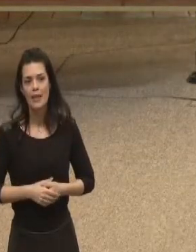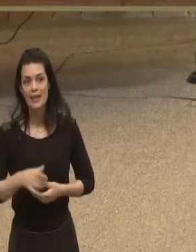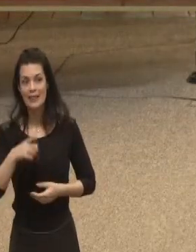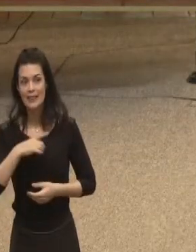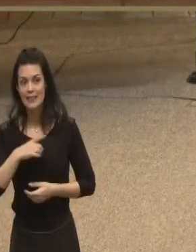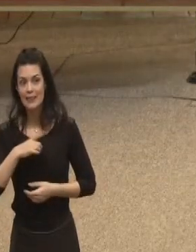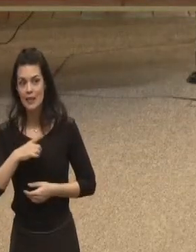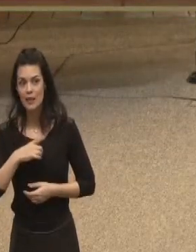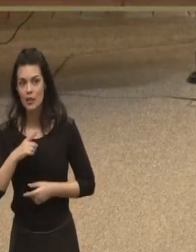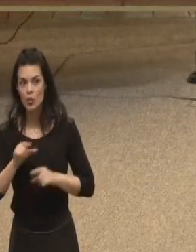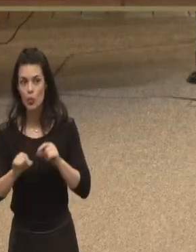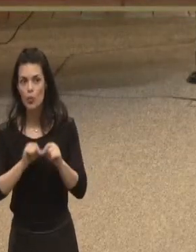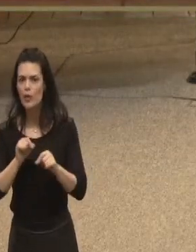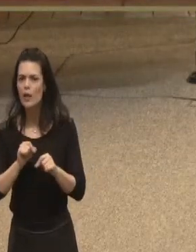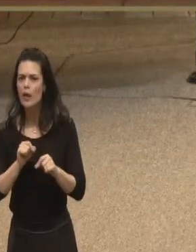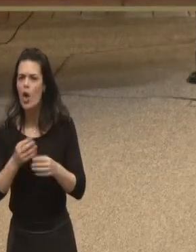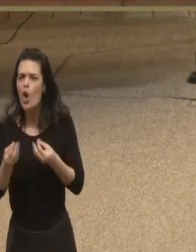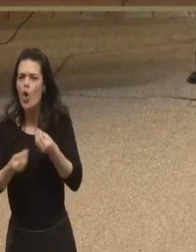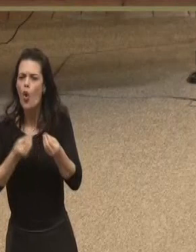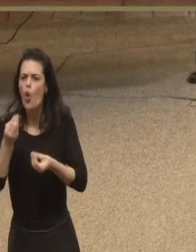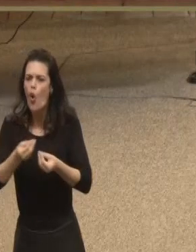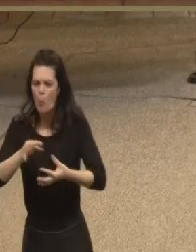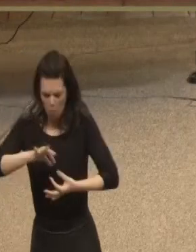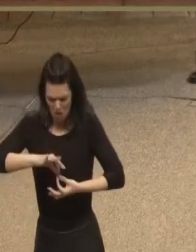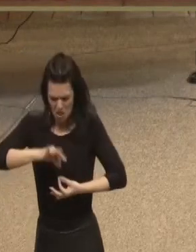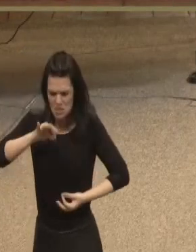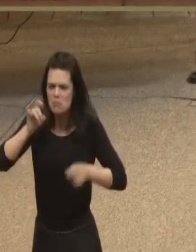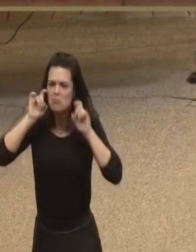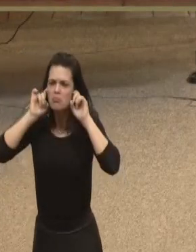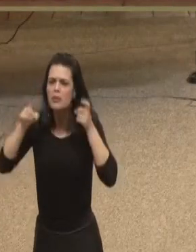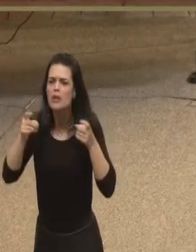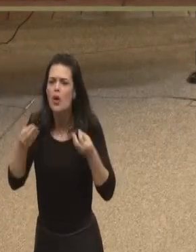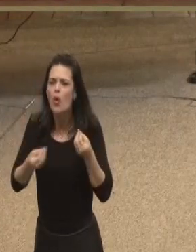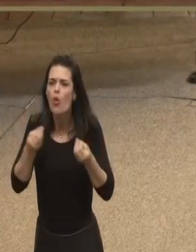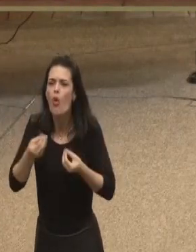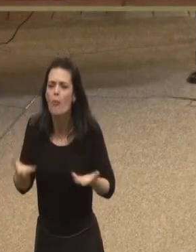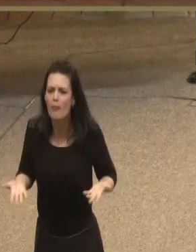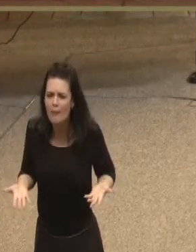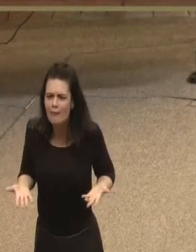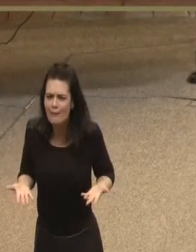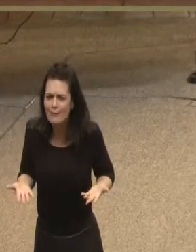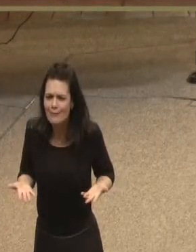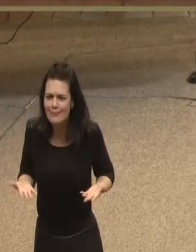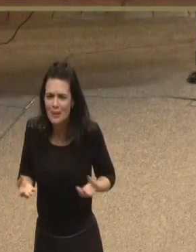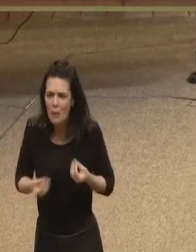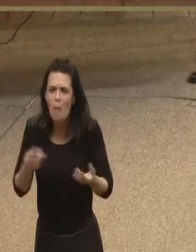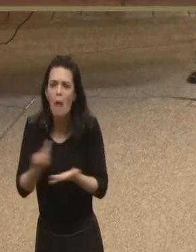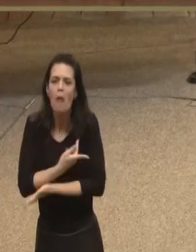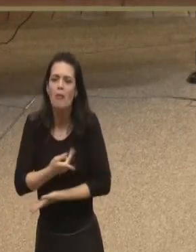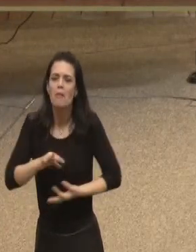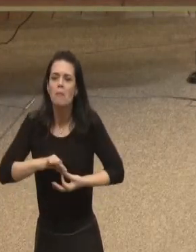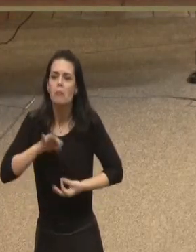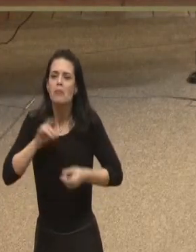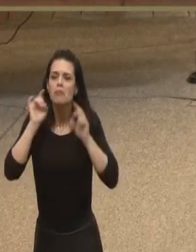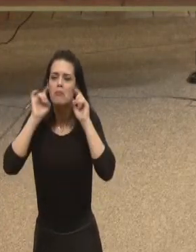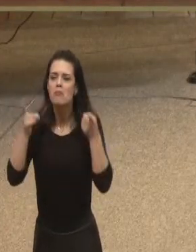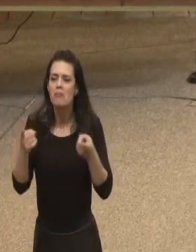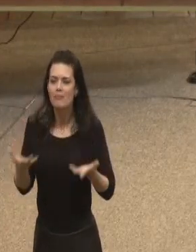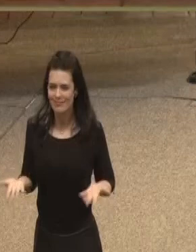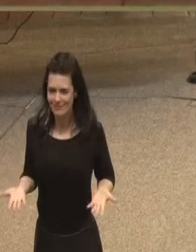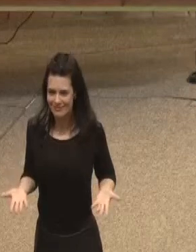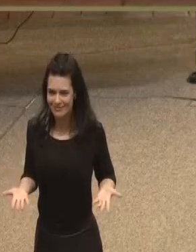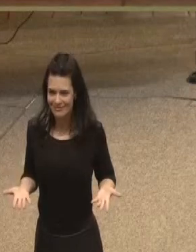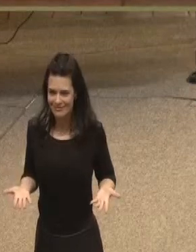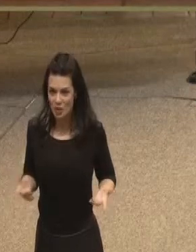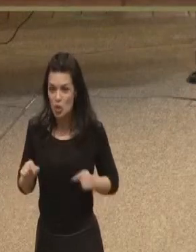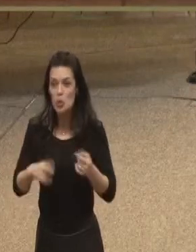então as causas e as consequências da surdez espiritual. E a